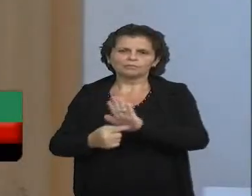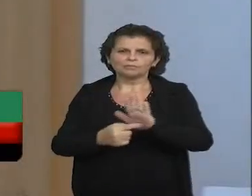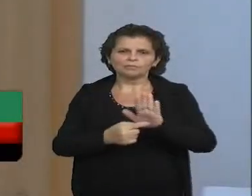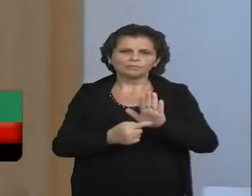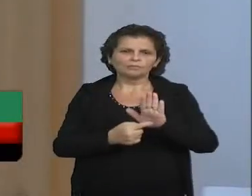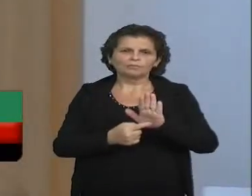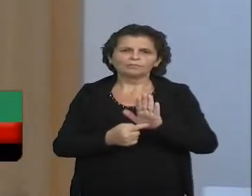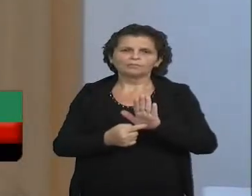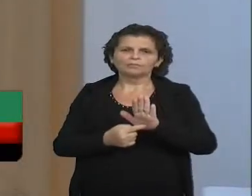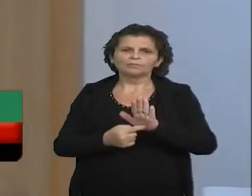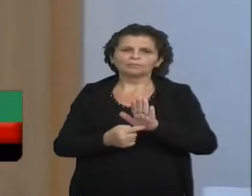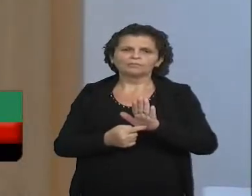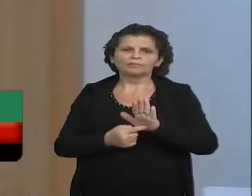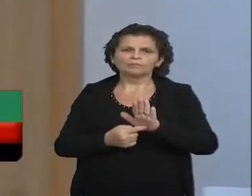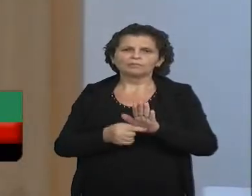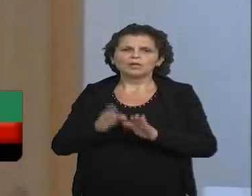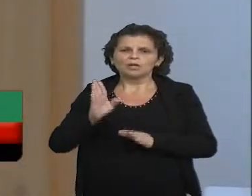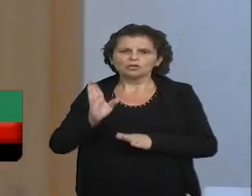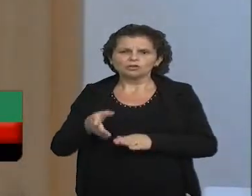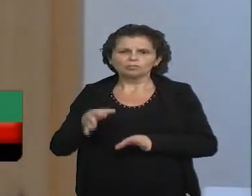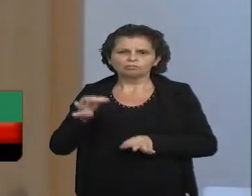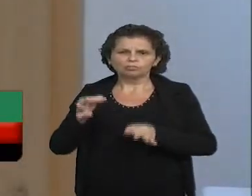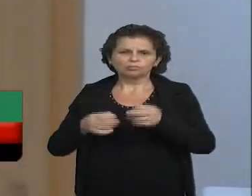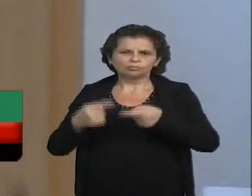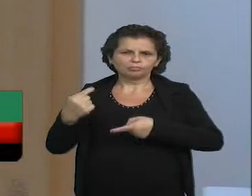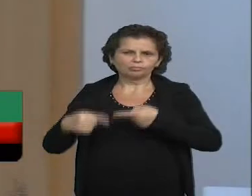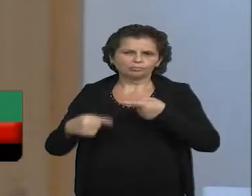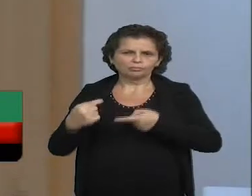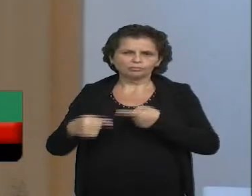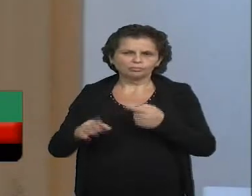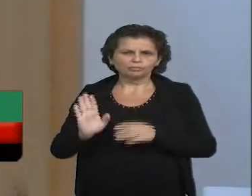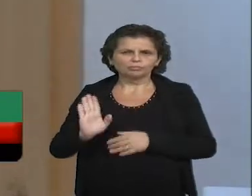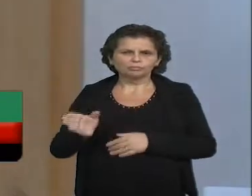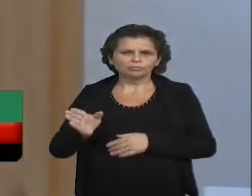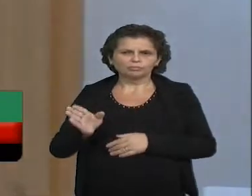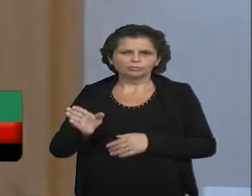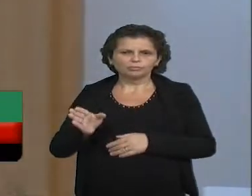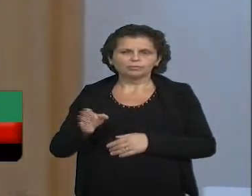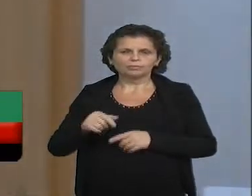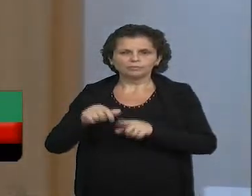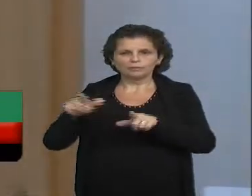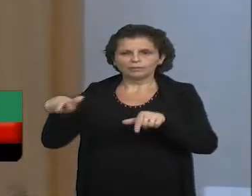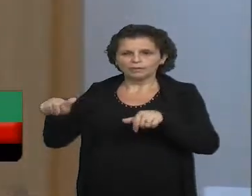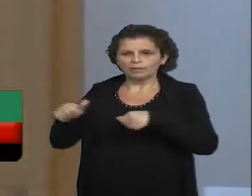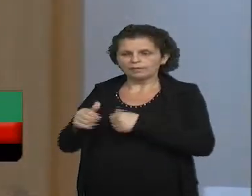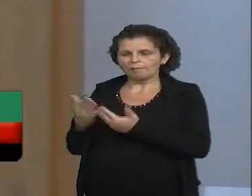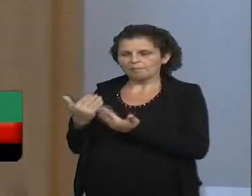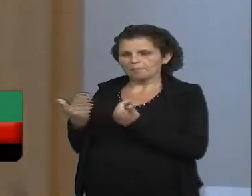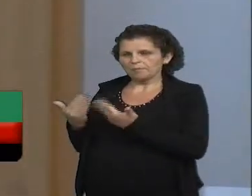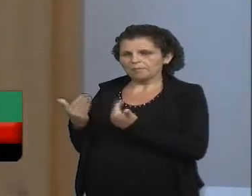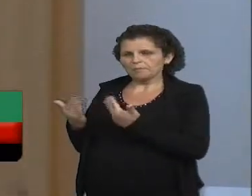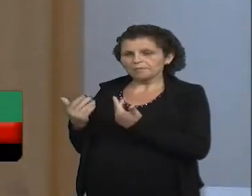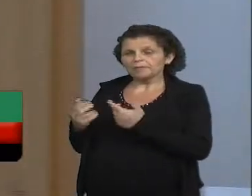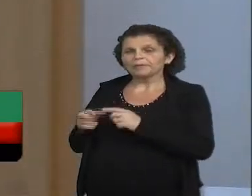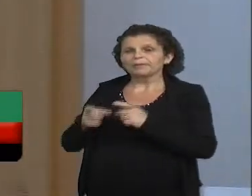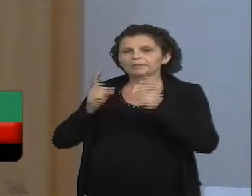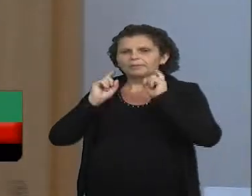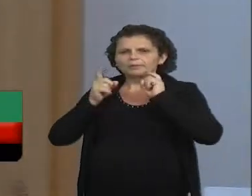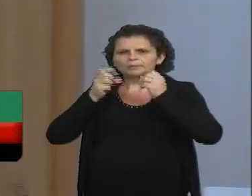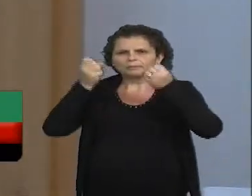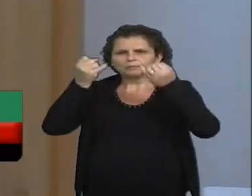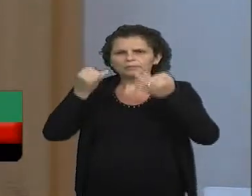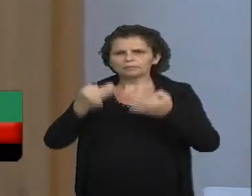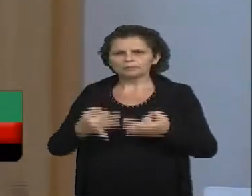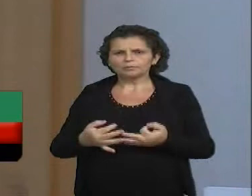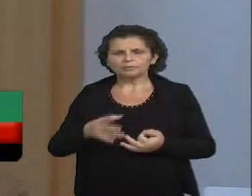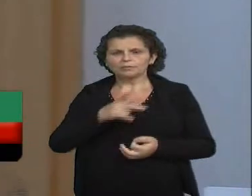pares, que já foi discutido na sala de estar hoje pela manhã, nós estivemos reunidos, e foi explicado